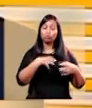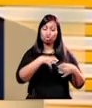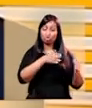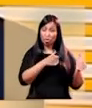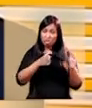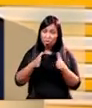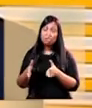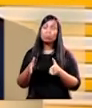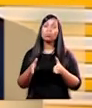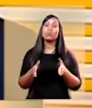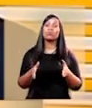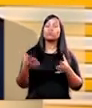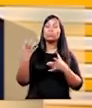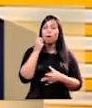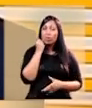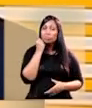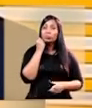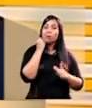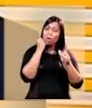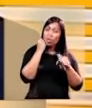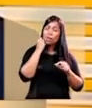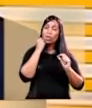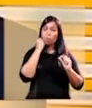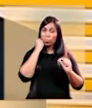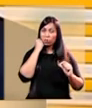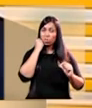ritmo de uma adoção